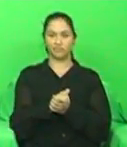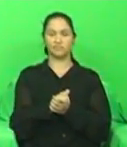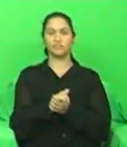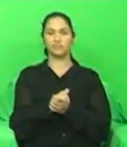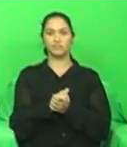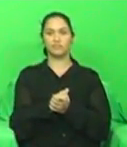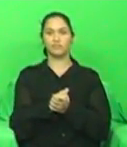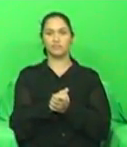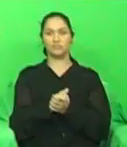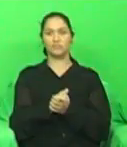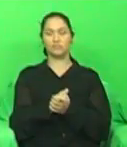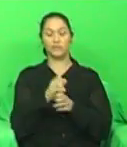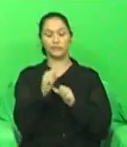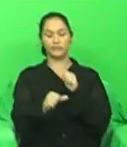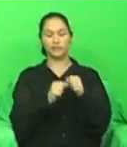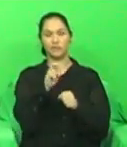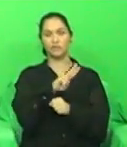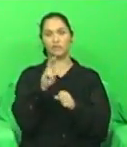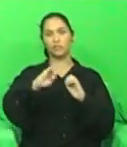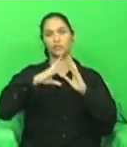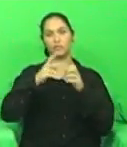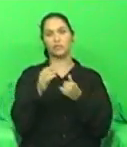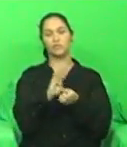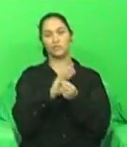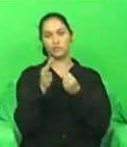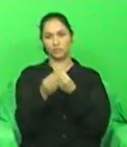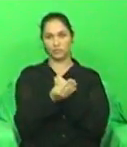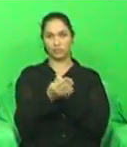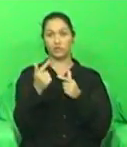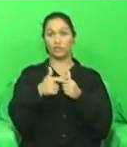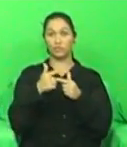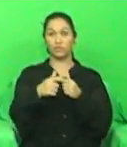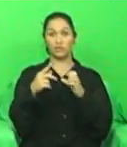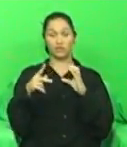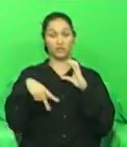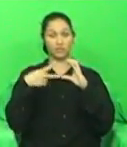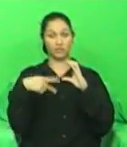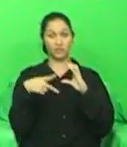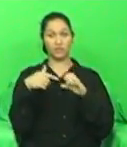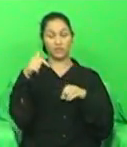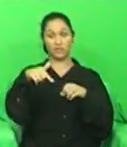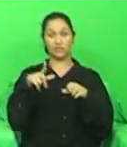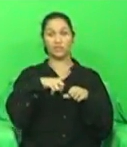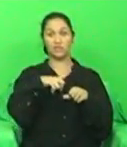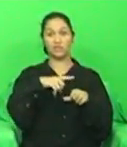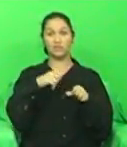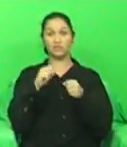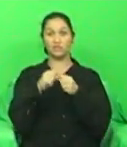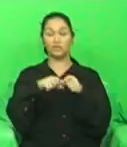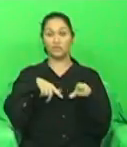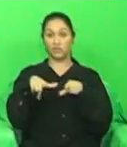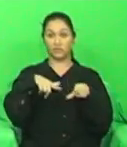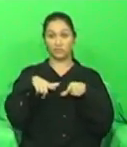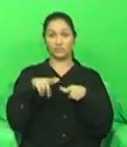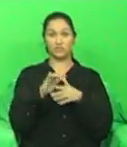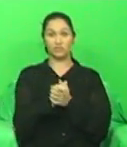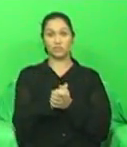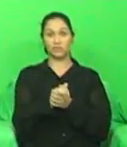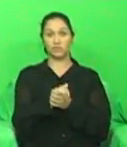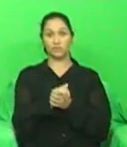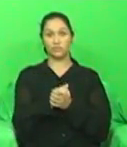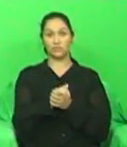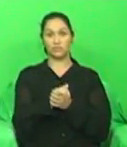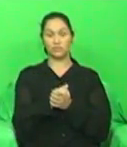lei que nessa casa que teria que ser feito o trabalho é como fallout etapa começou do final para o início então a casa se